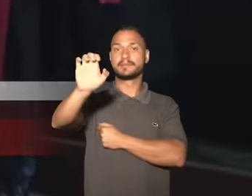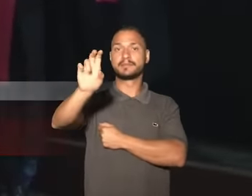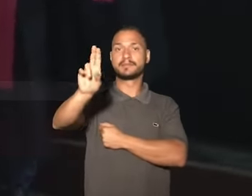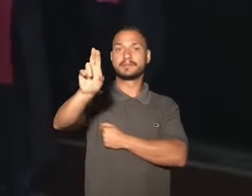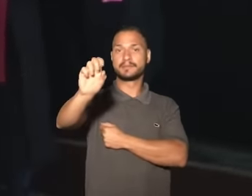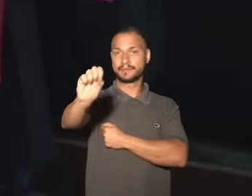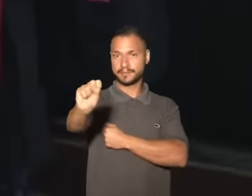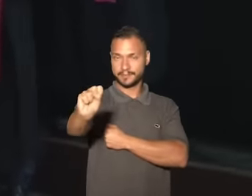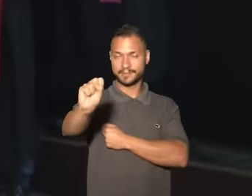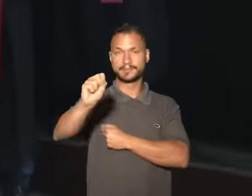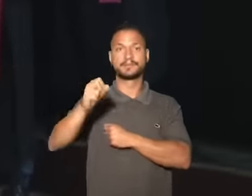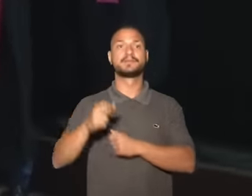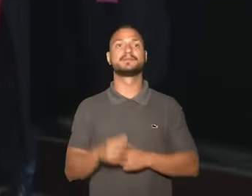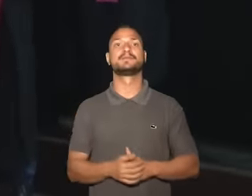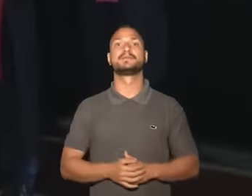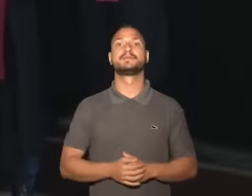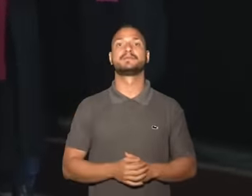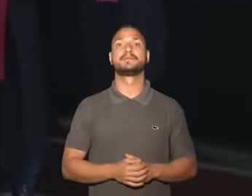da Silva.